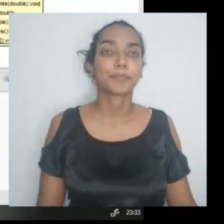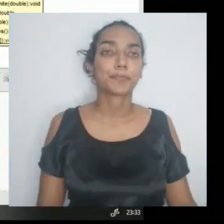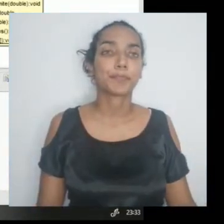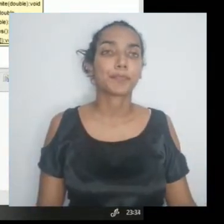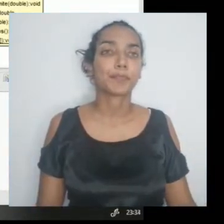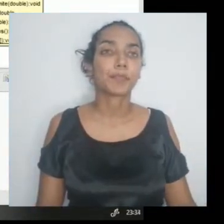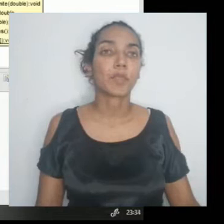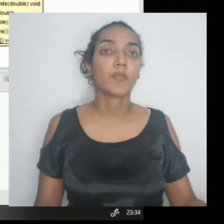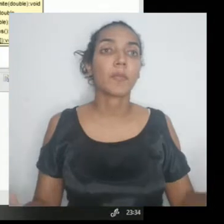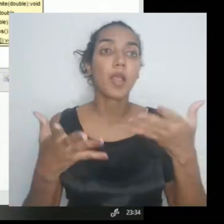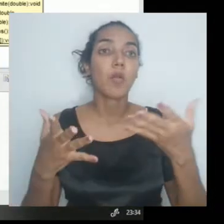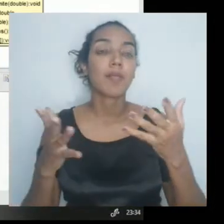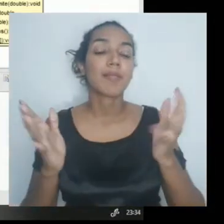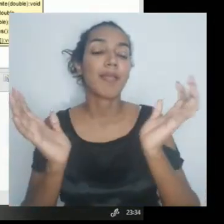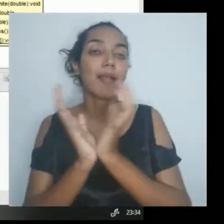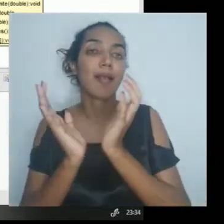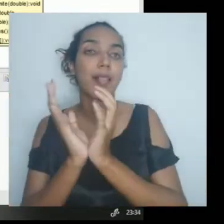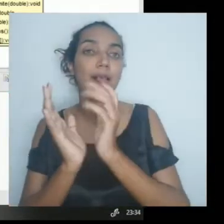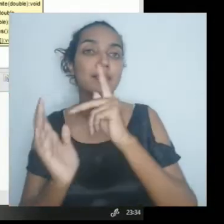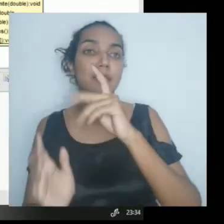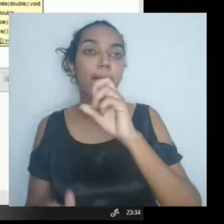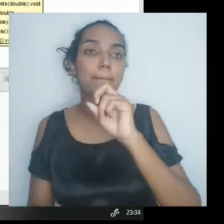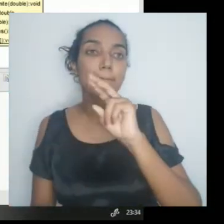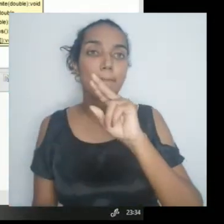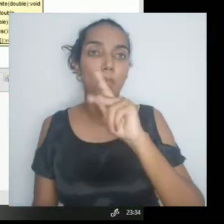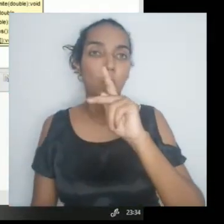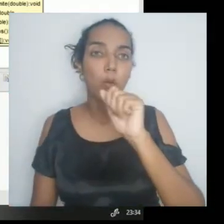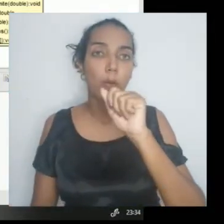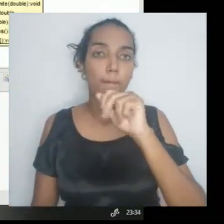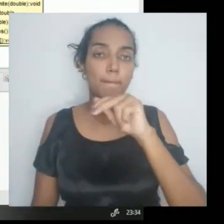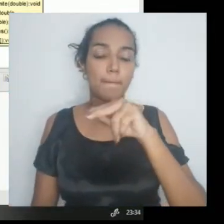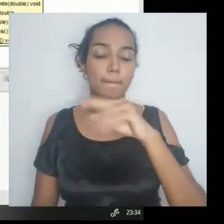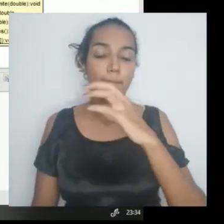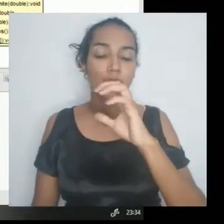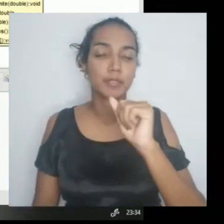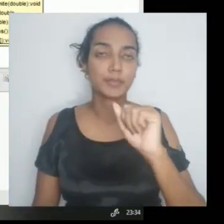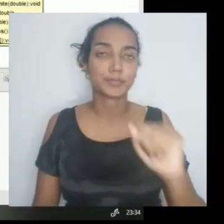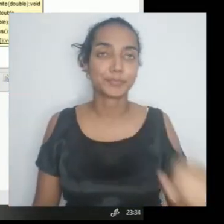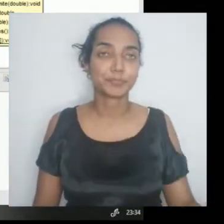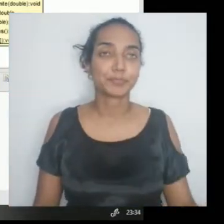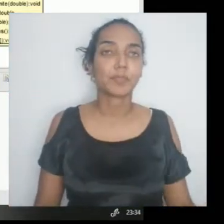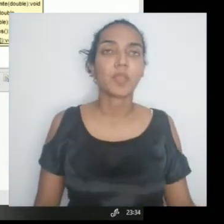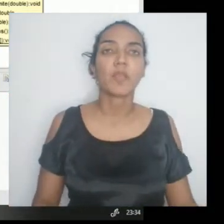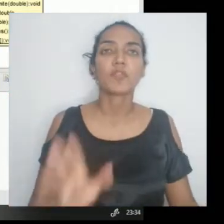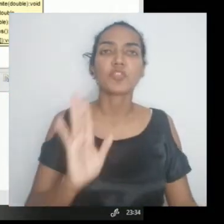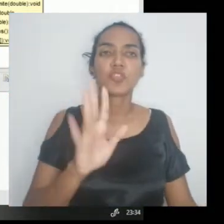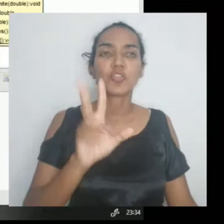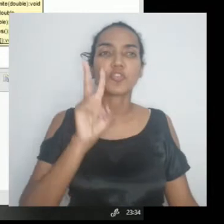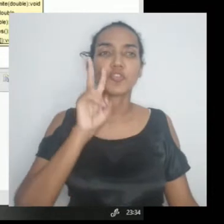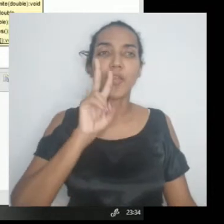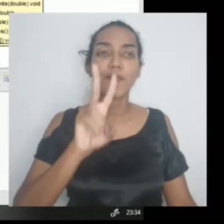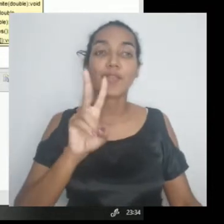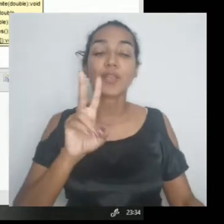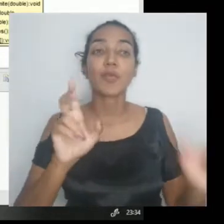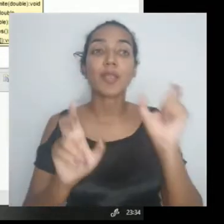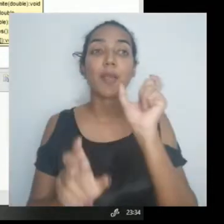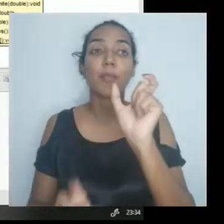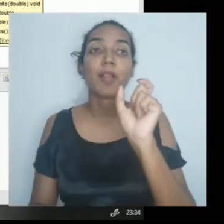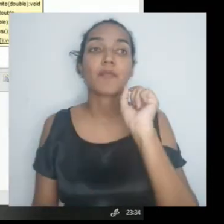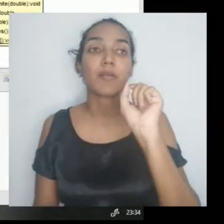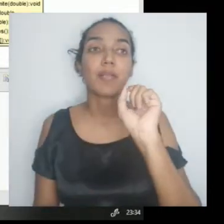Vocês já viram a palavrinha reservada extends, public class poupança extends